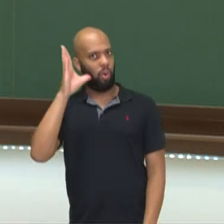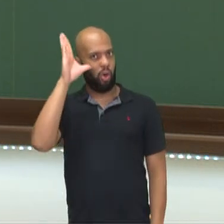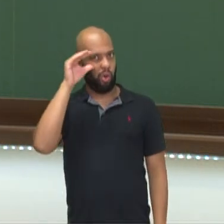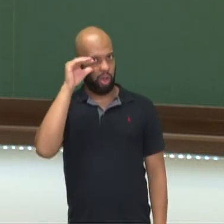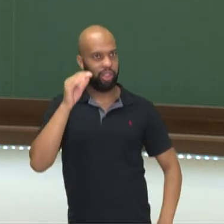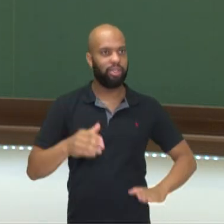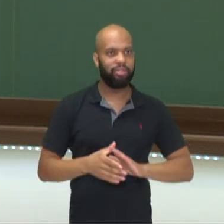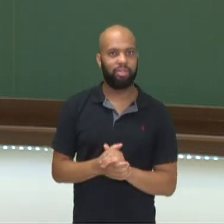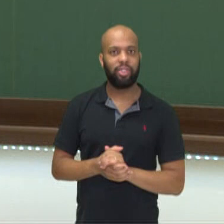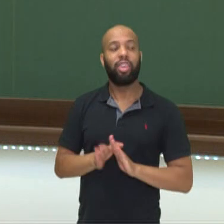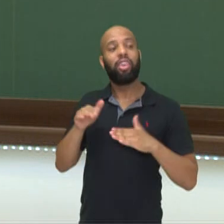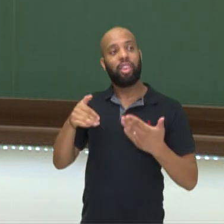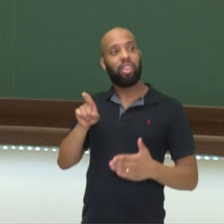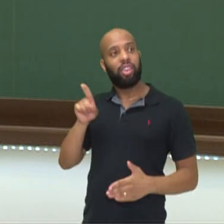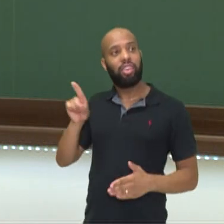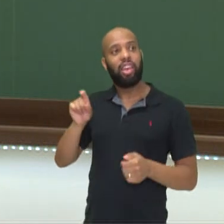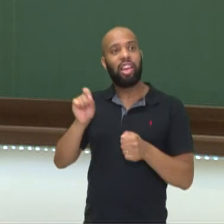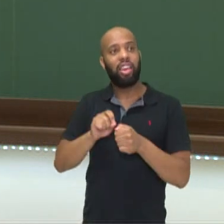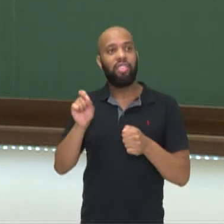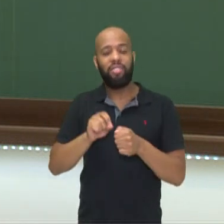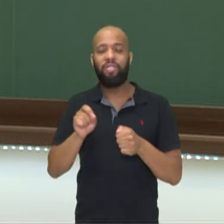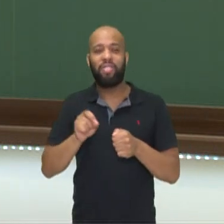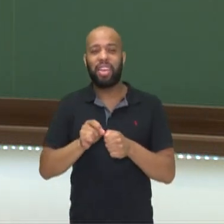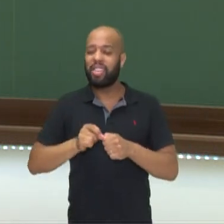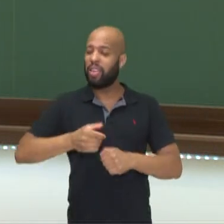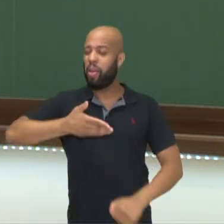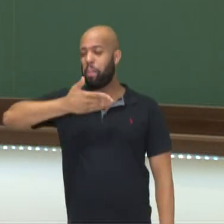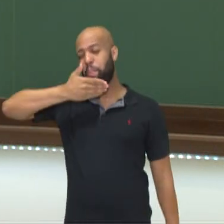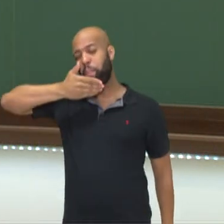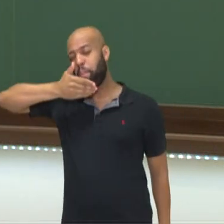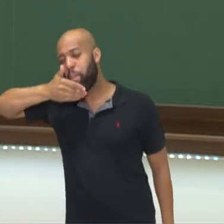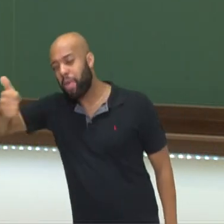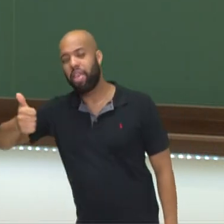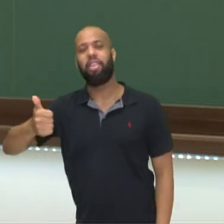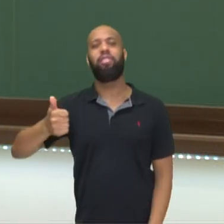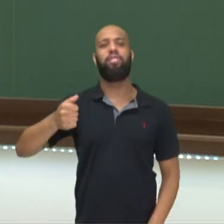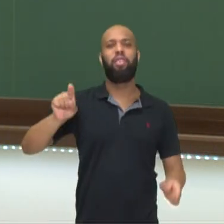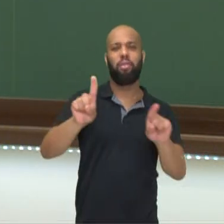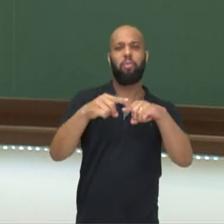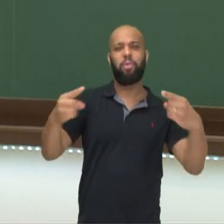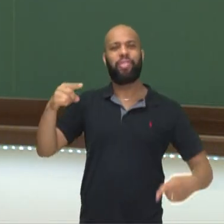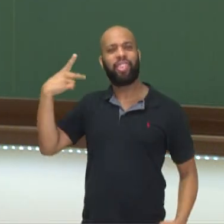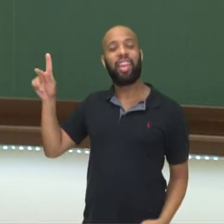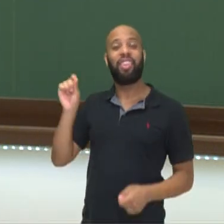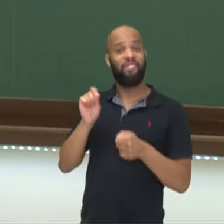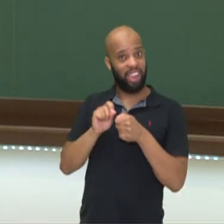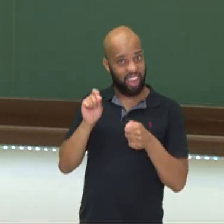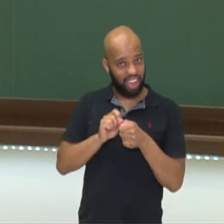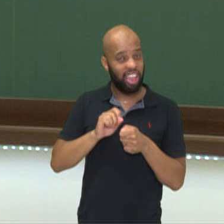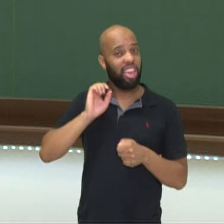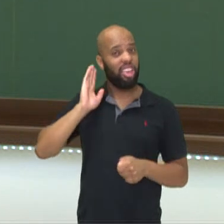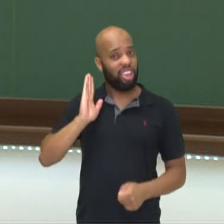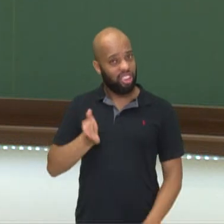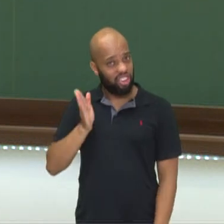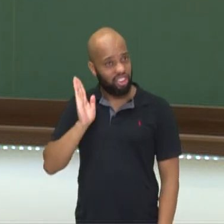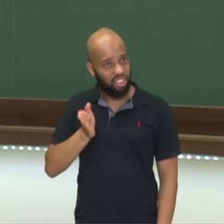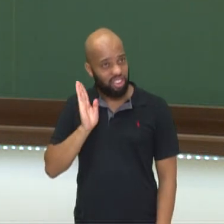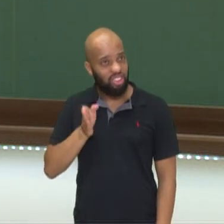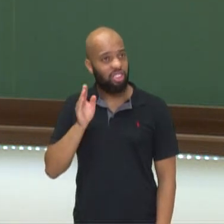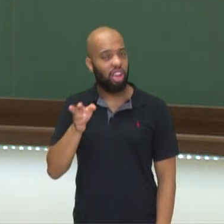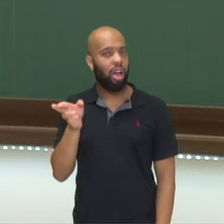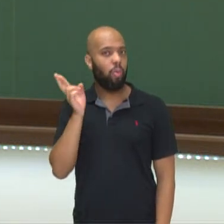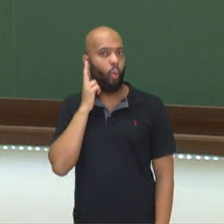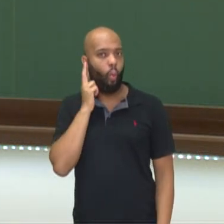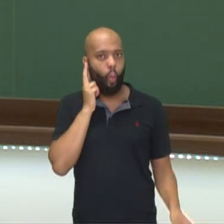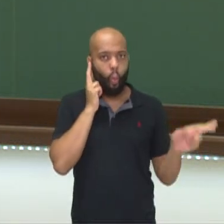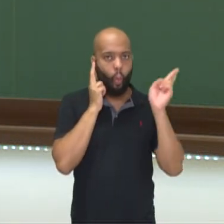curiosamente, foi quando ele compôs as maiores composições da sua vida. Composições carregadas